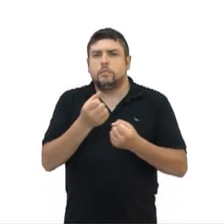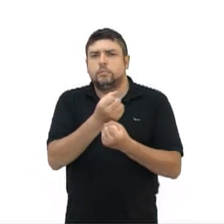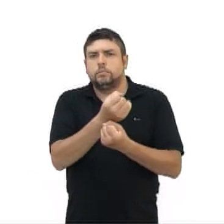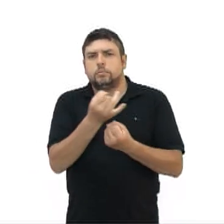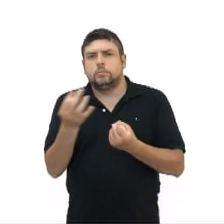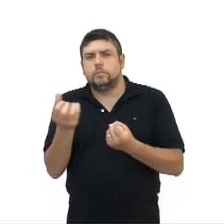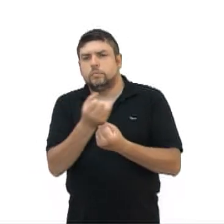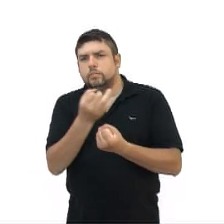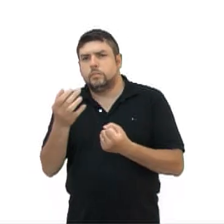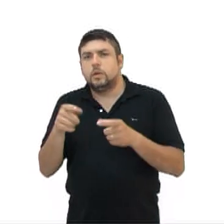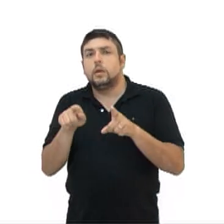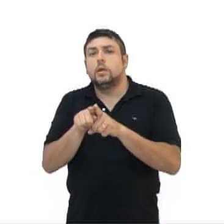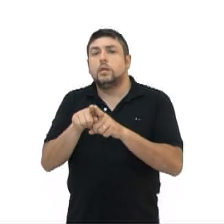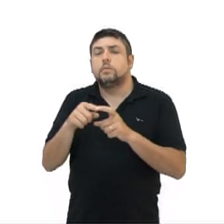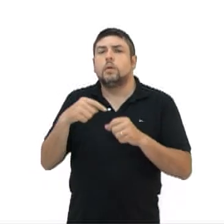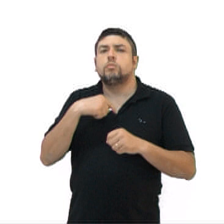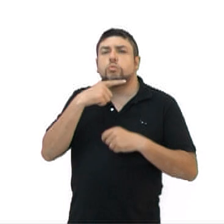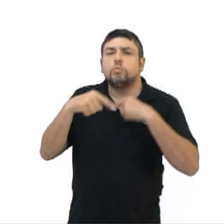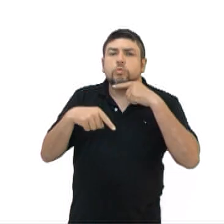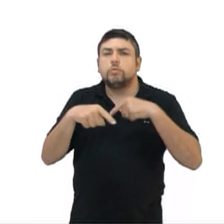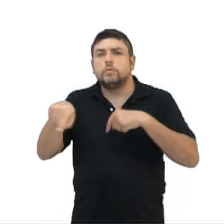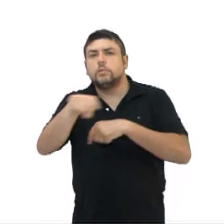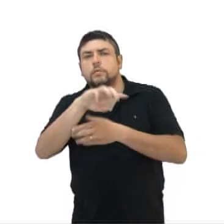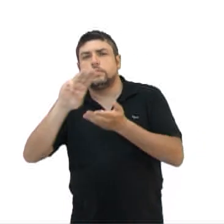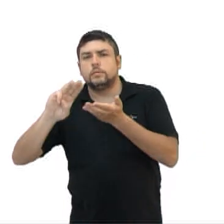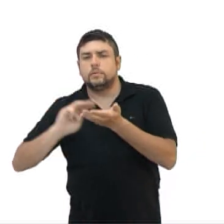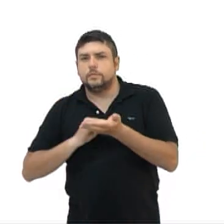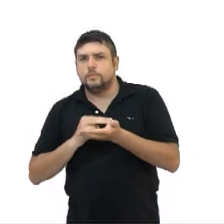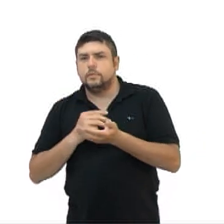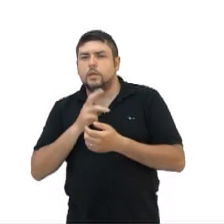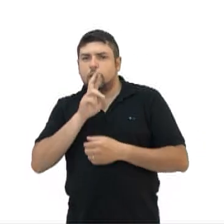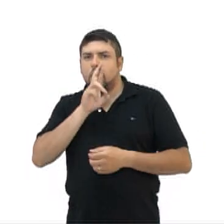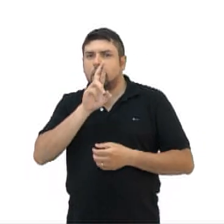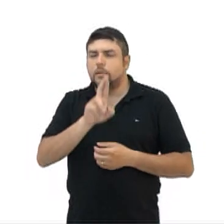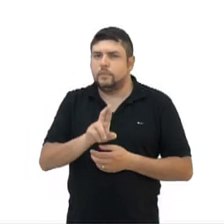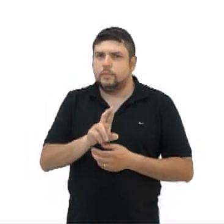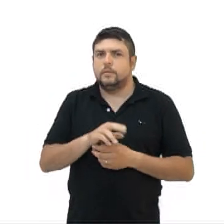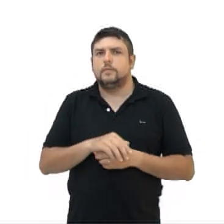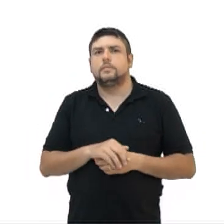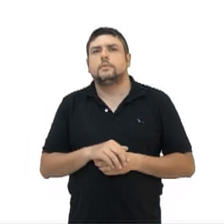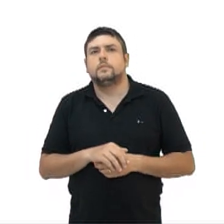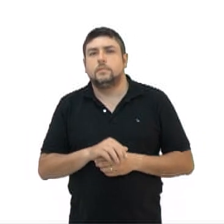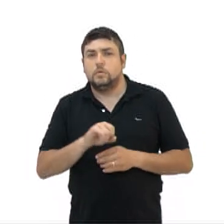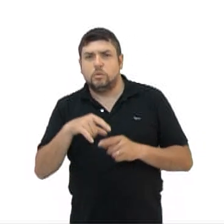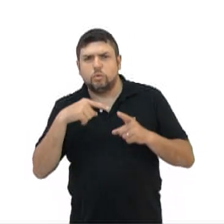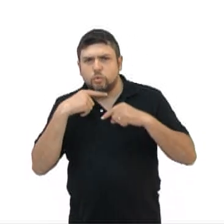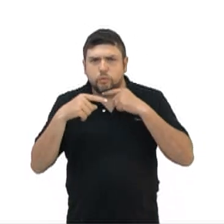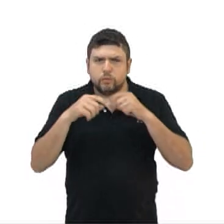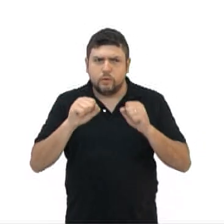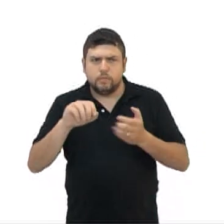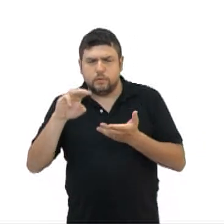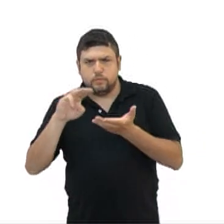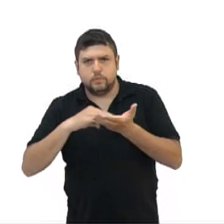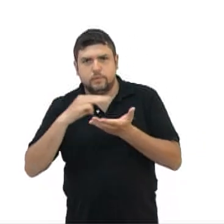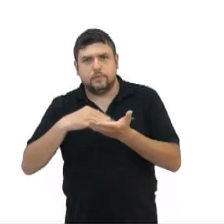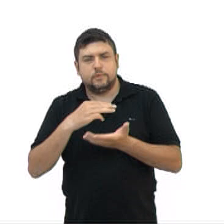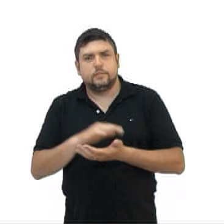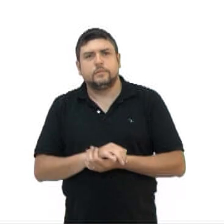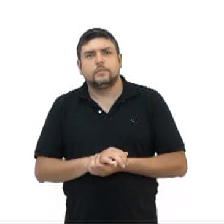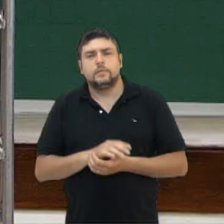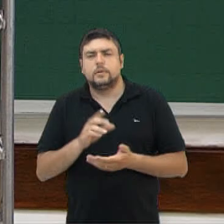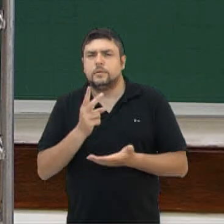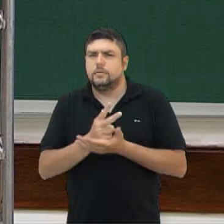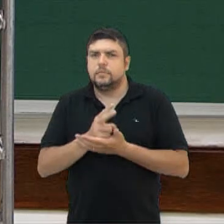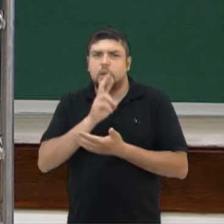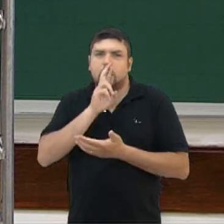algumas dúvidas que vocês enviaram para mim, tá? Espero, quando tiverem dúvidas, pode enviar tranquilamente, que se possível sempre eu